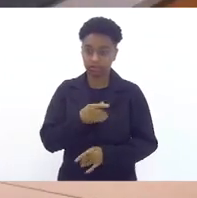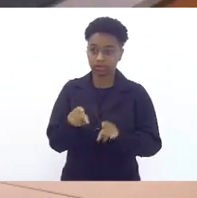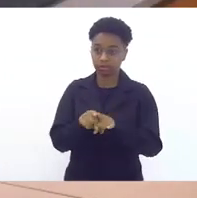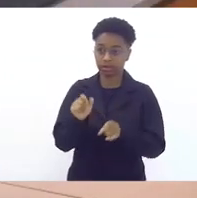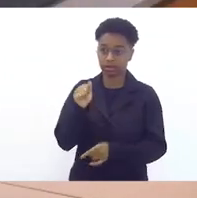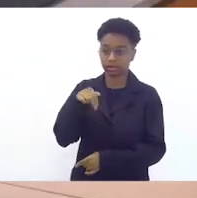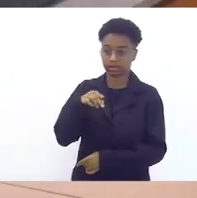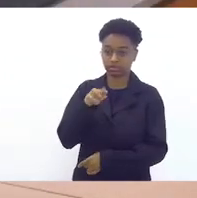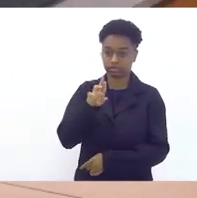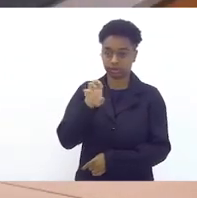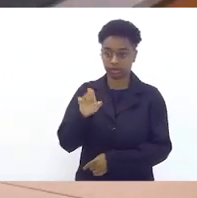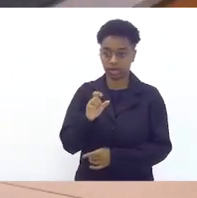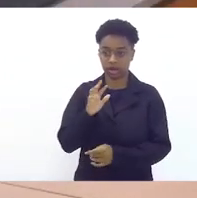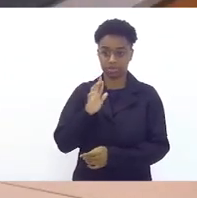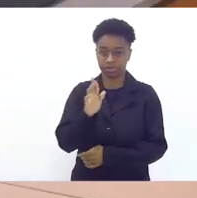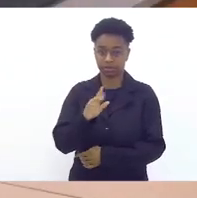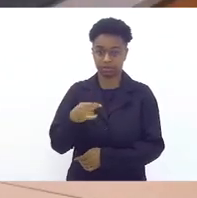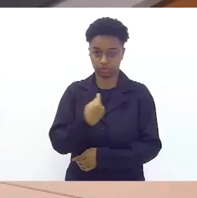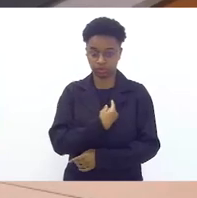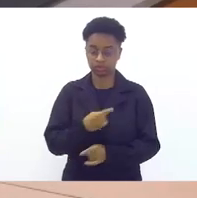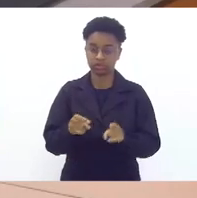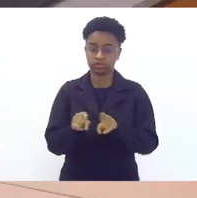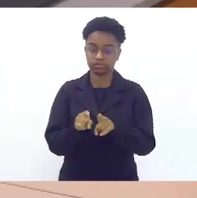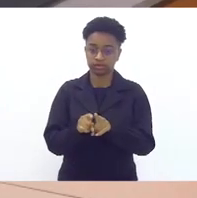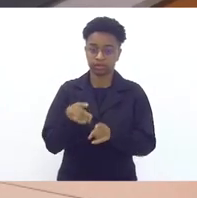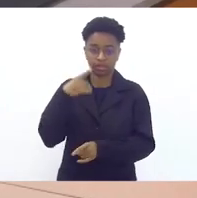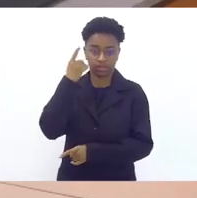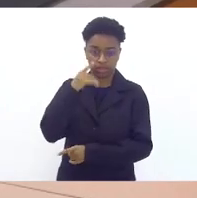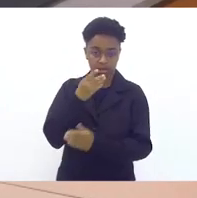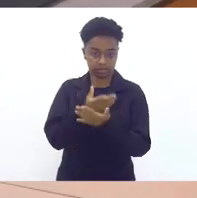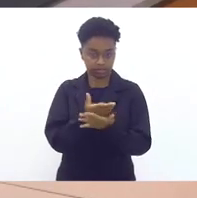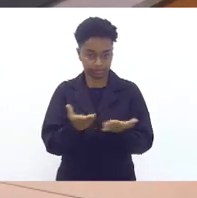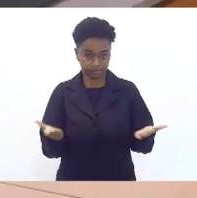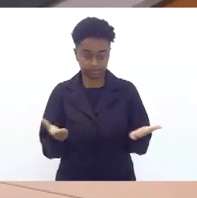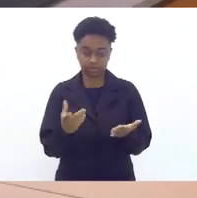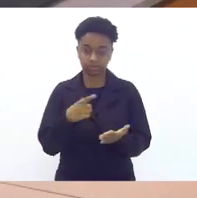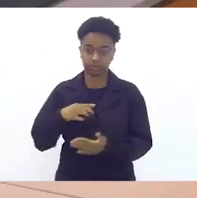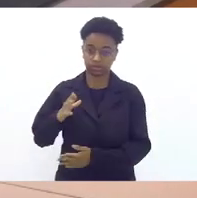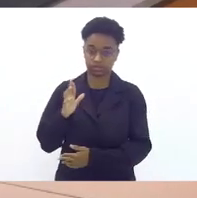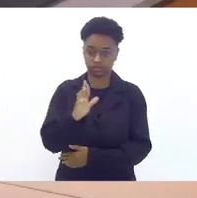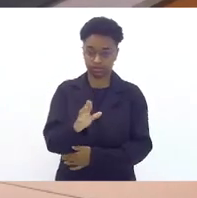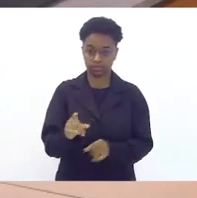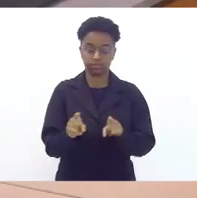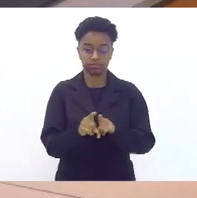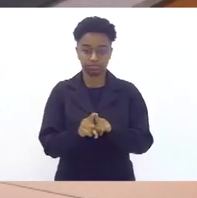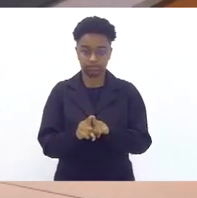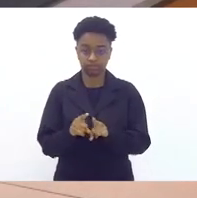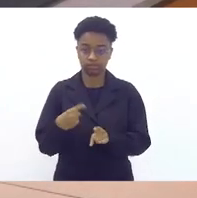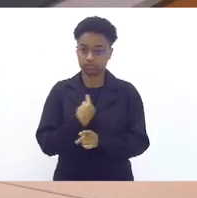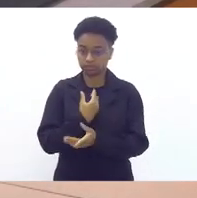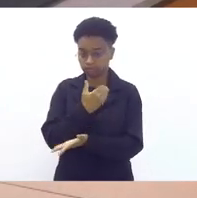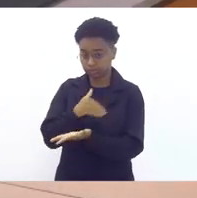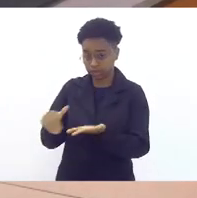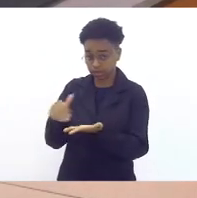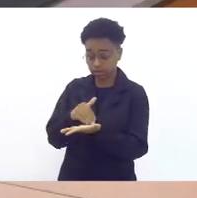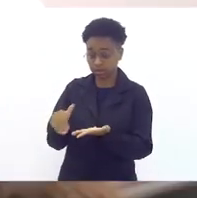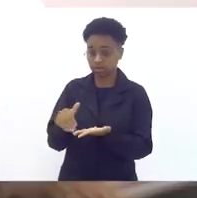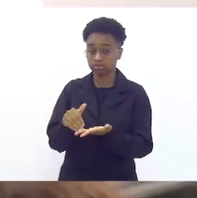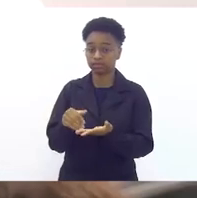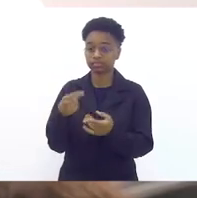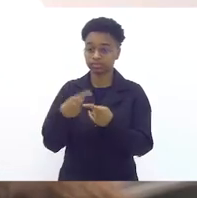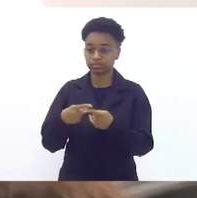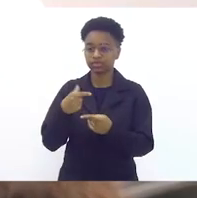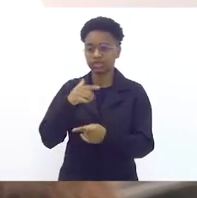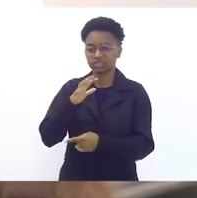nos representando, e nossos excelentíssimos deputados, a representação também aqui da nossa secretaria. Já estava